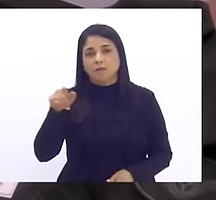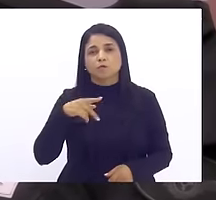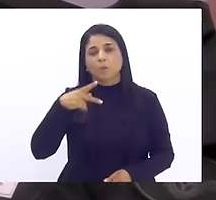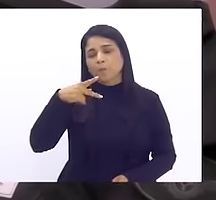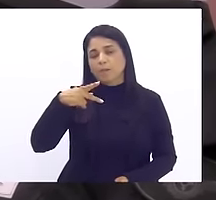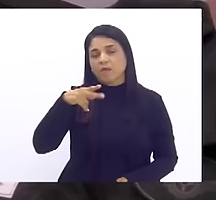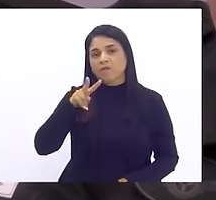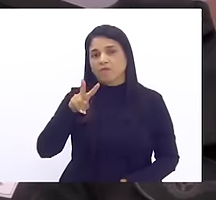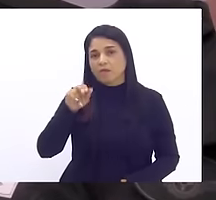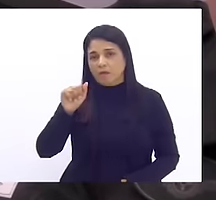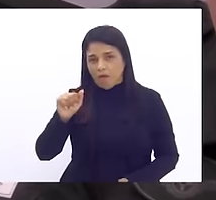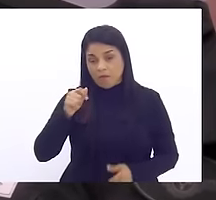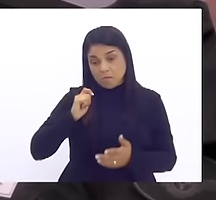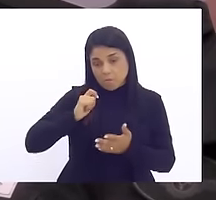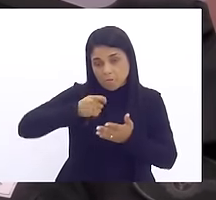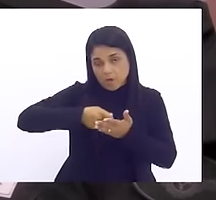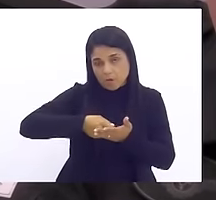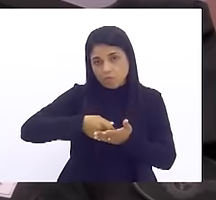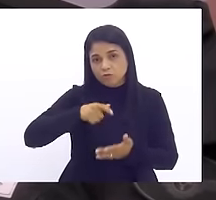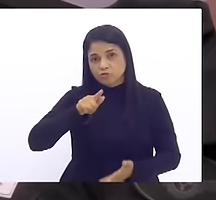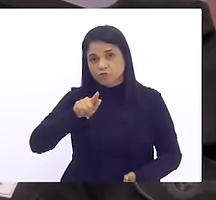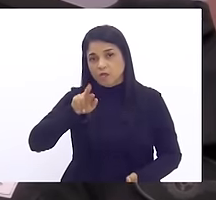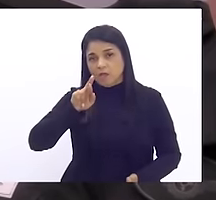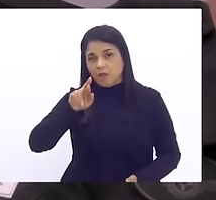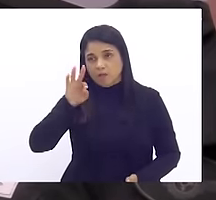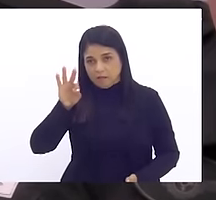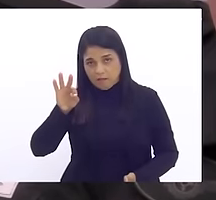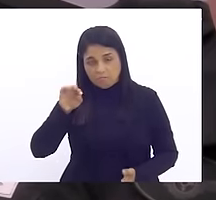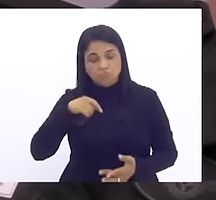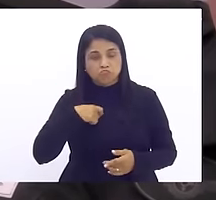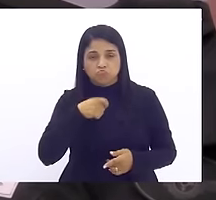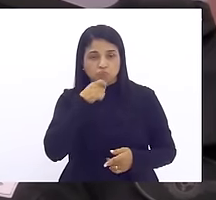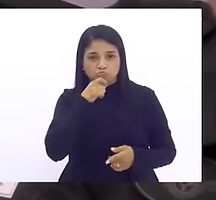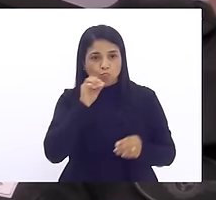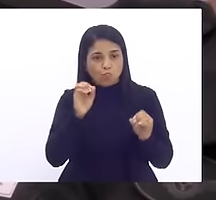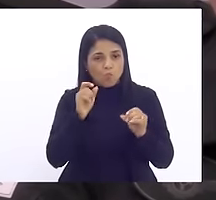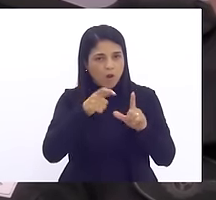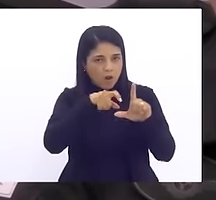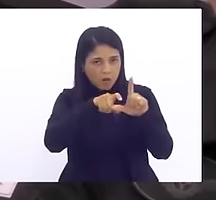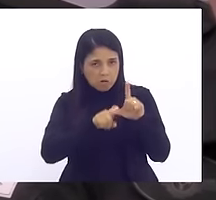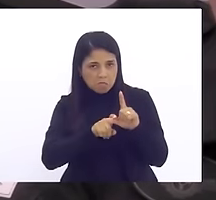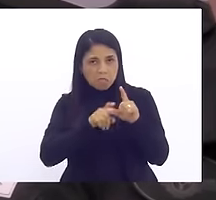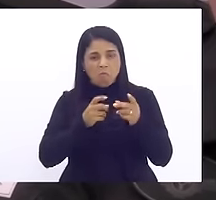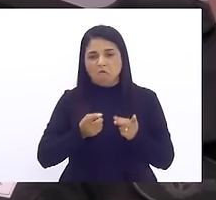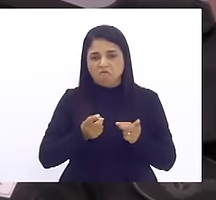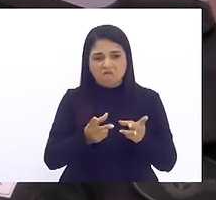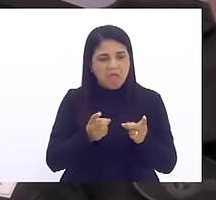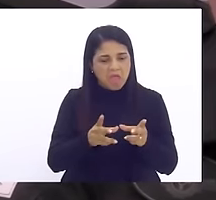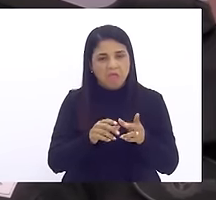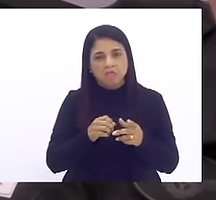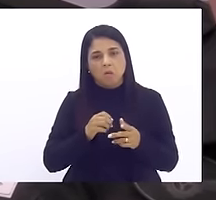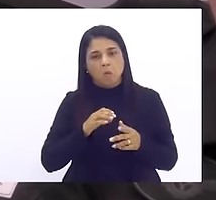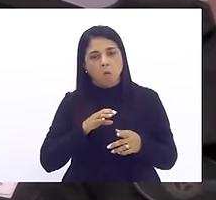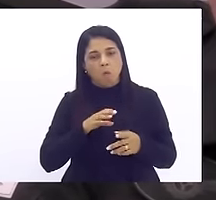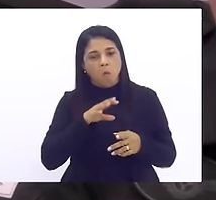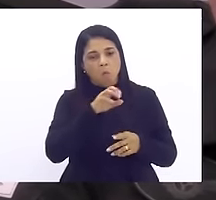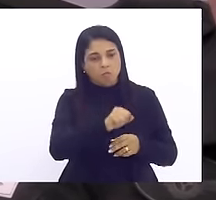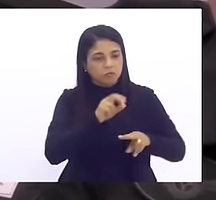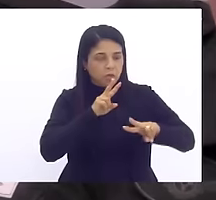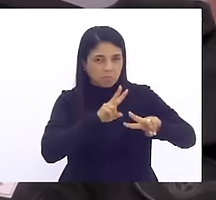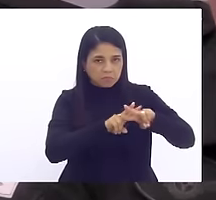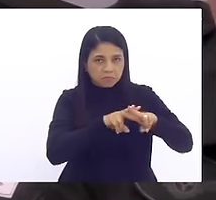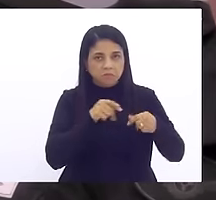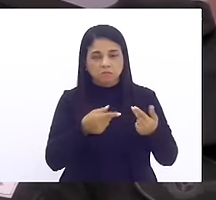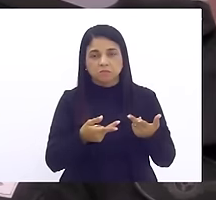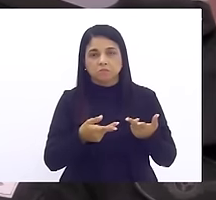Ele pagou a grt não tendo nenhuma pendência de administrativa no seu carro ou seja por comunicação de venda busca e apreensão seu carro